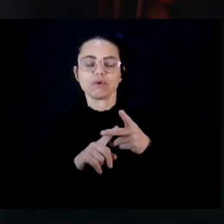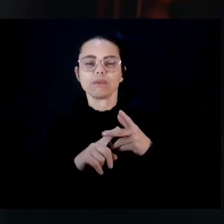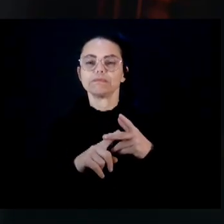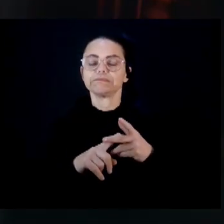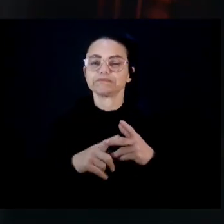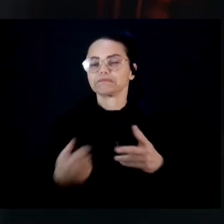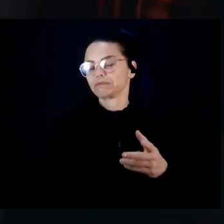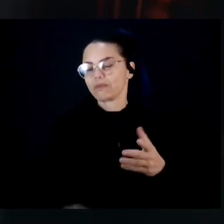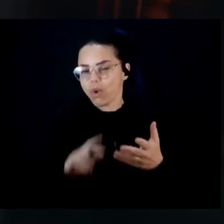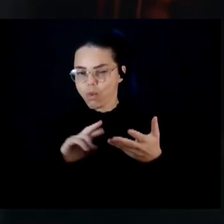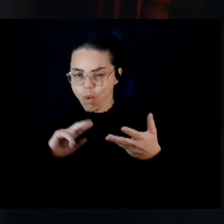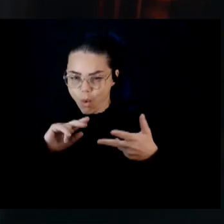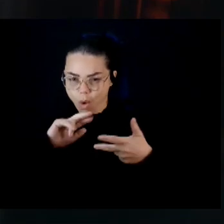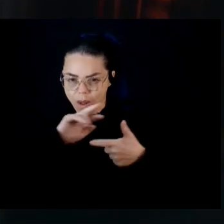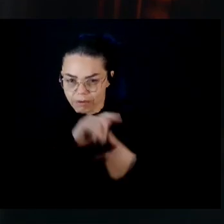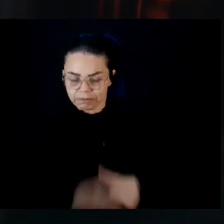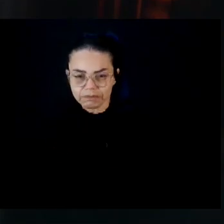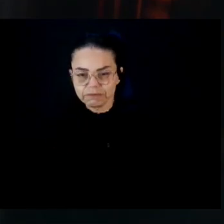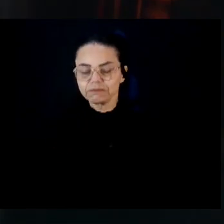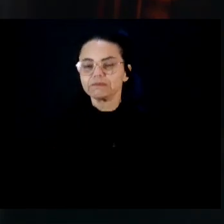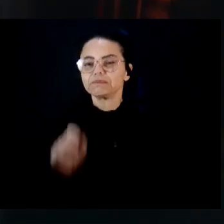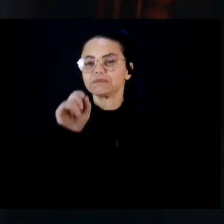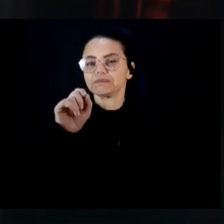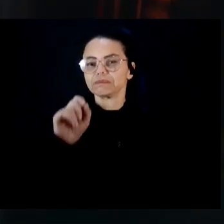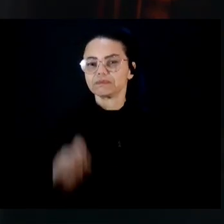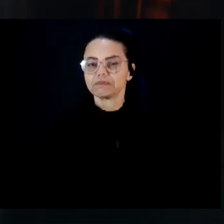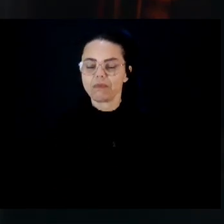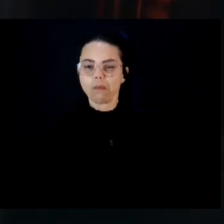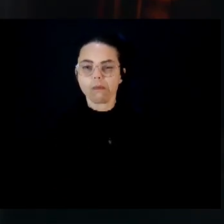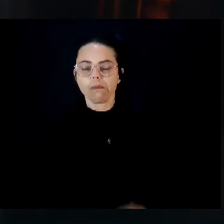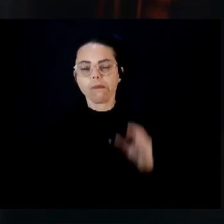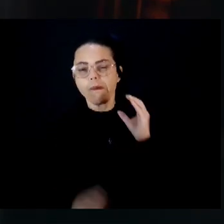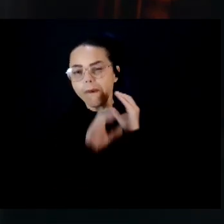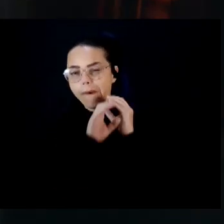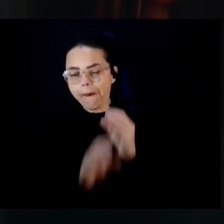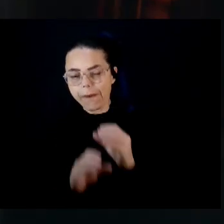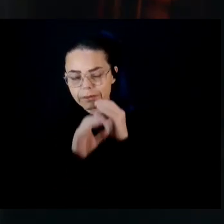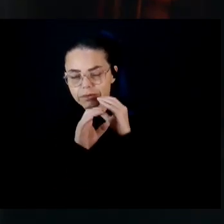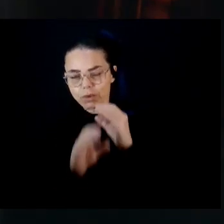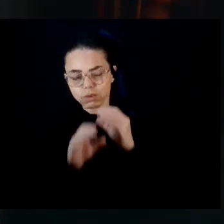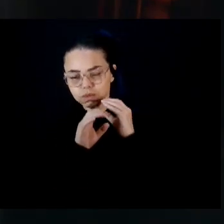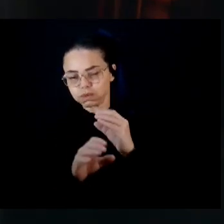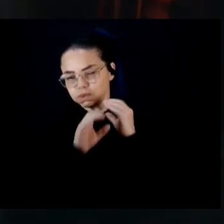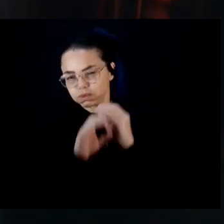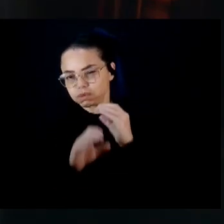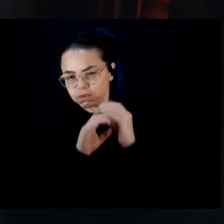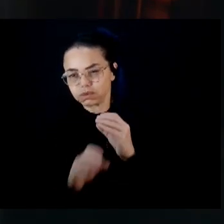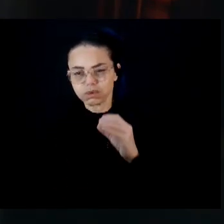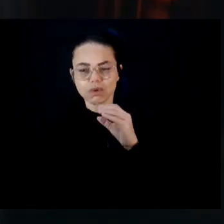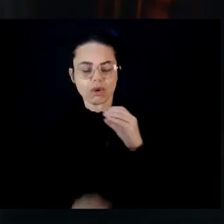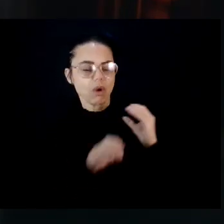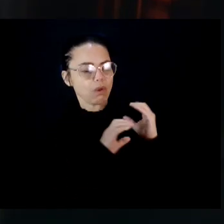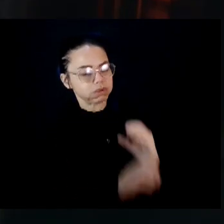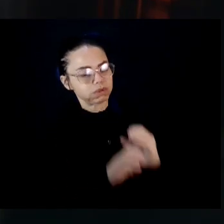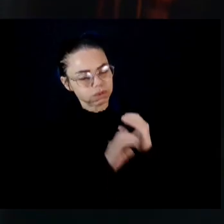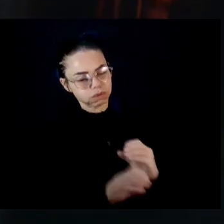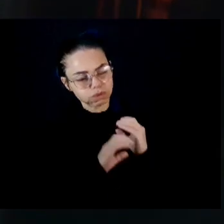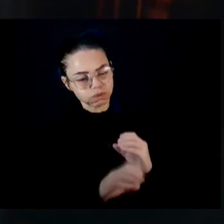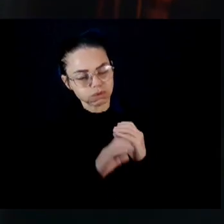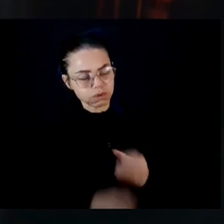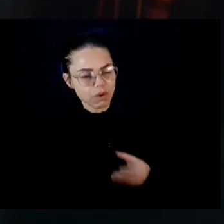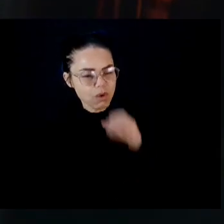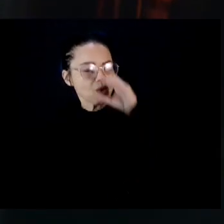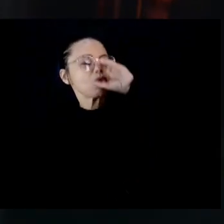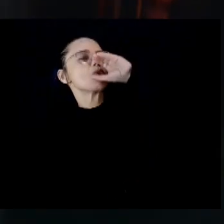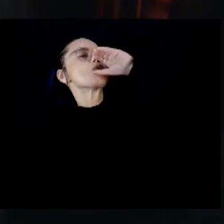nesse combo. Quem foi que orientou você a tomar tudo isso? E aí, para que serve cada um desses suplementos,